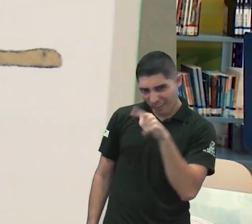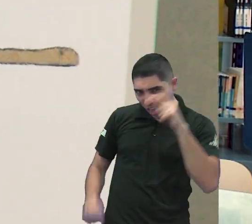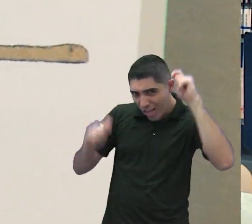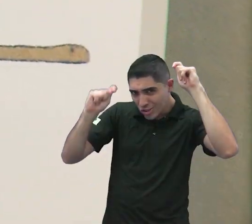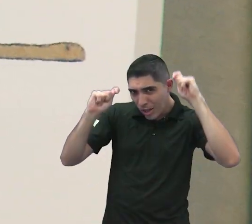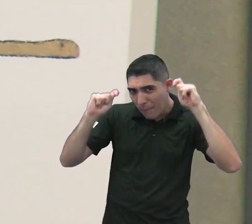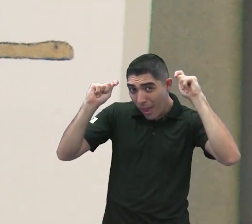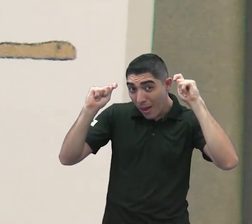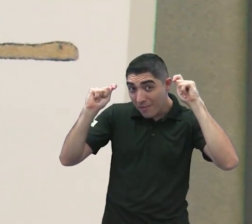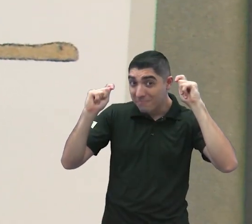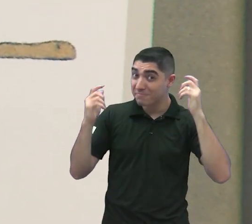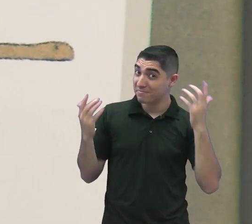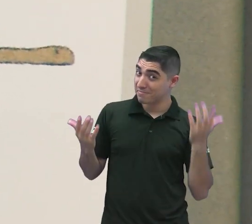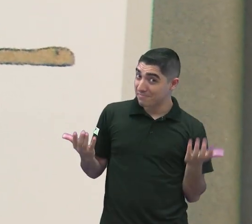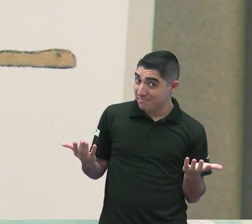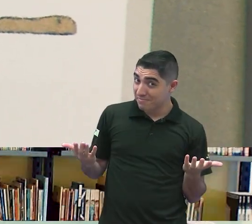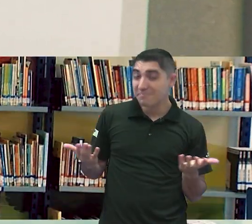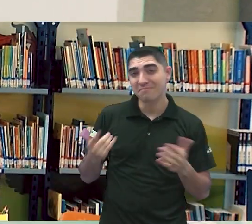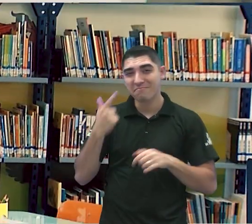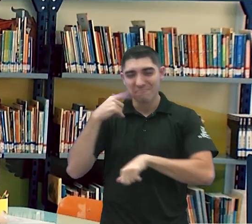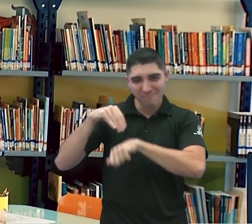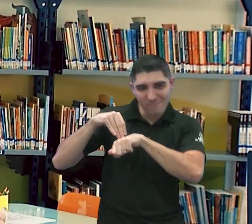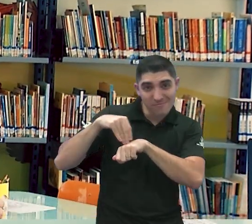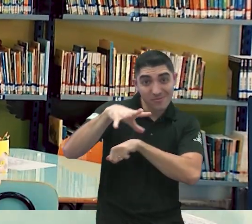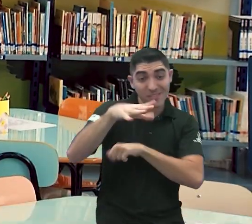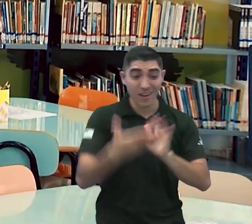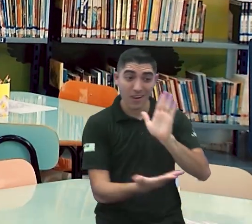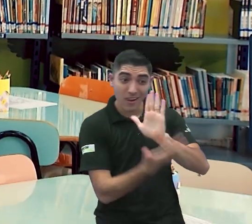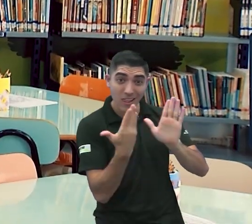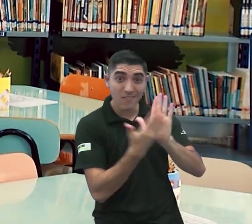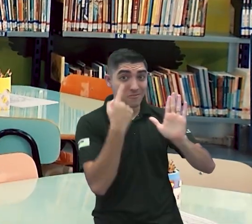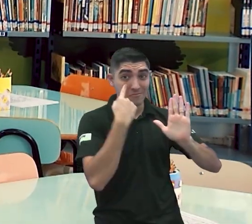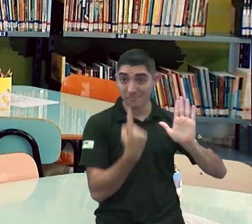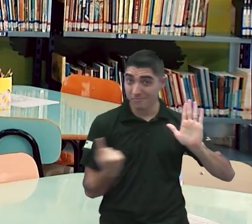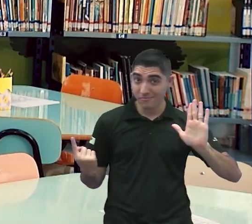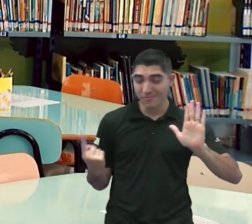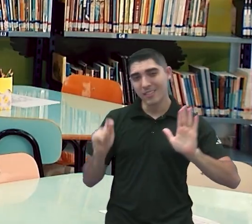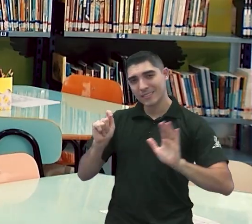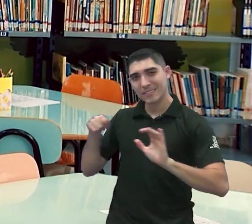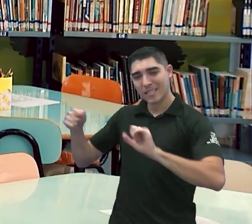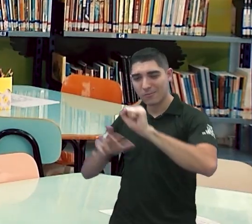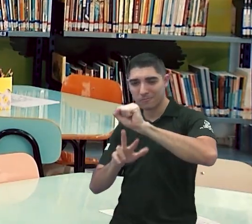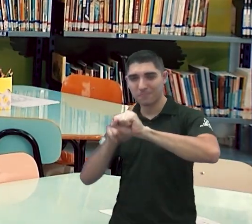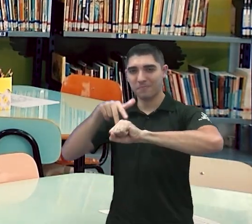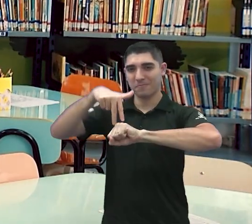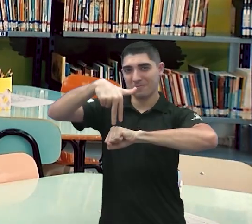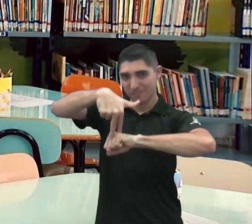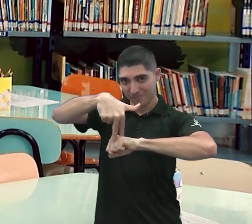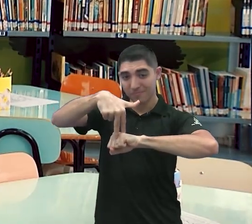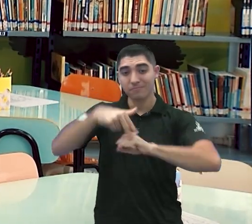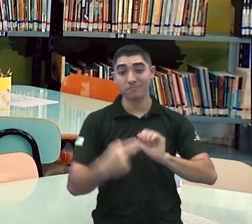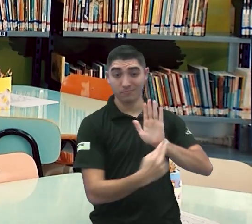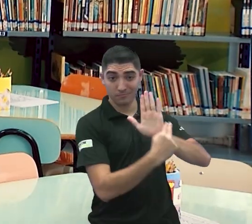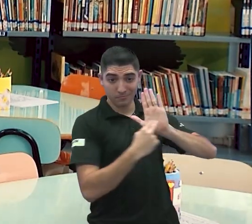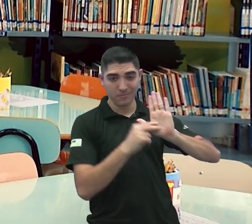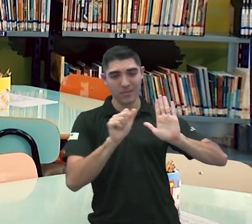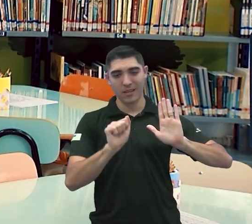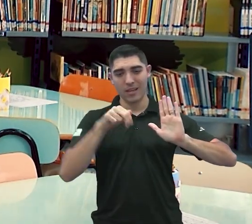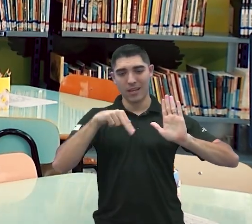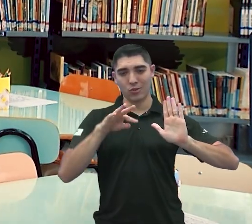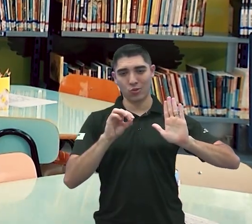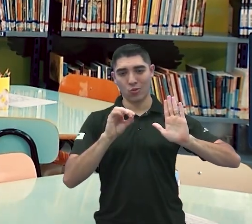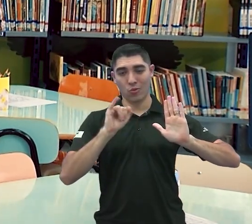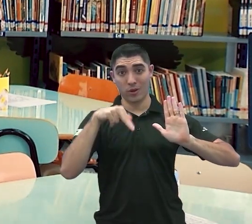chapéu, eu tenho uma recomendação para você. A sua próxima leitura pode ser O Pequeno Príncipe, de Antoine de